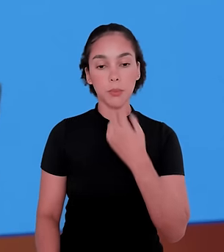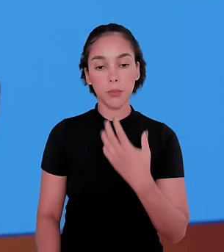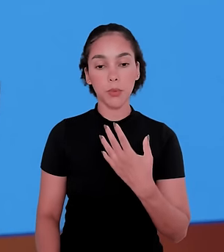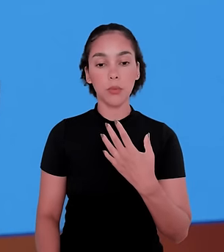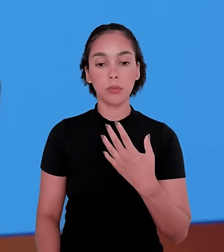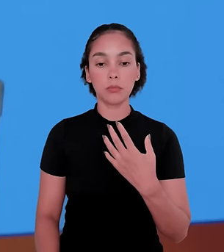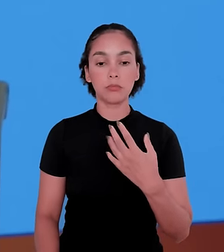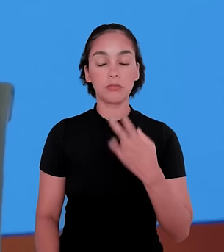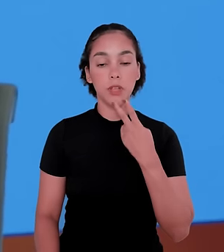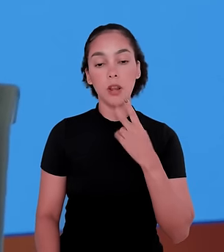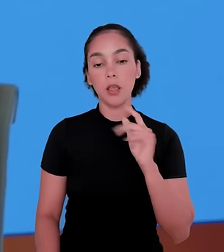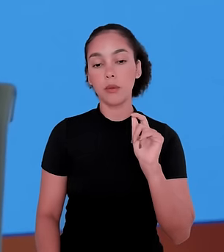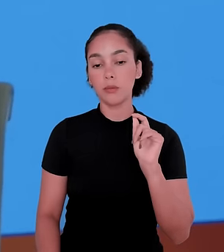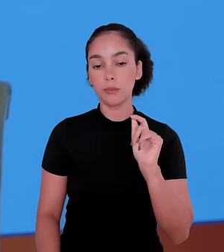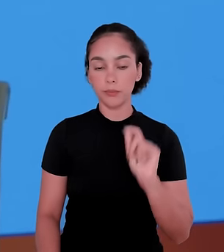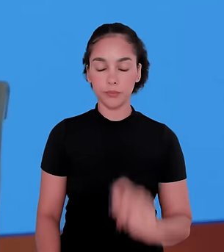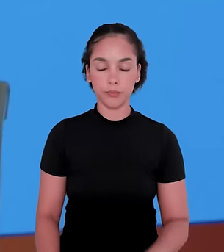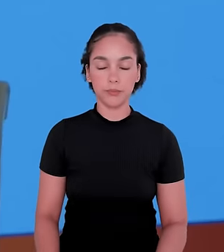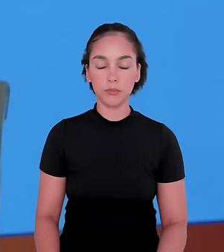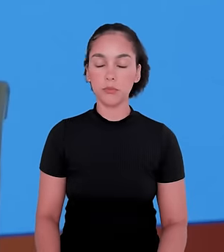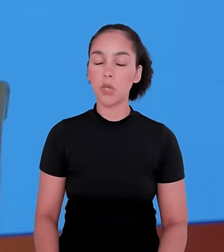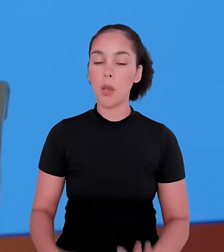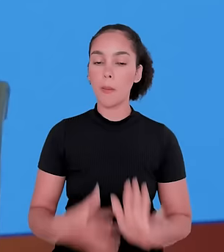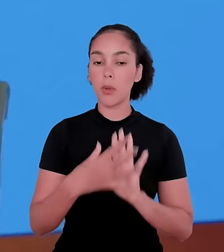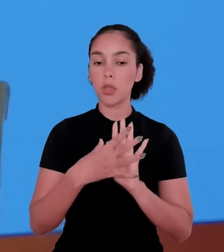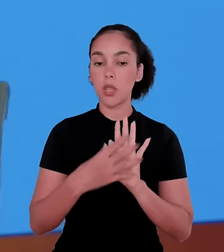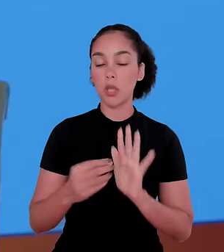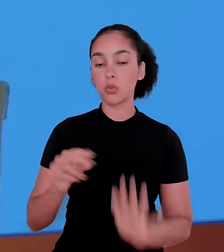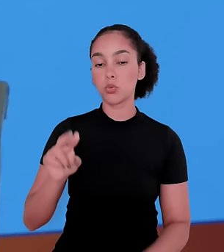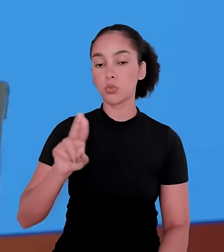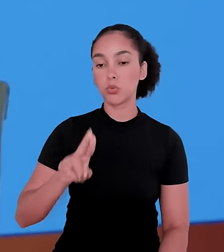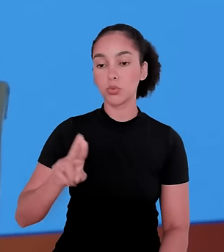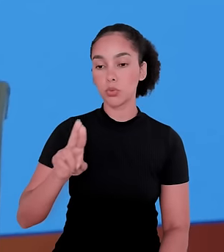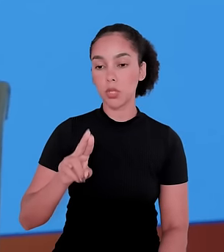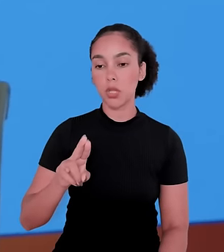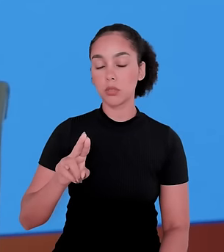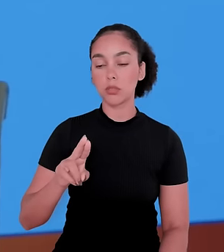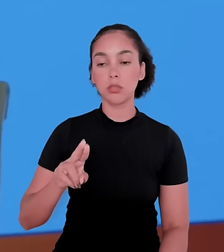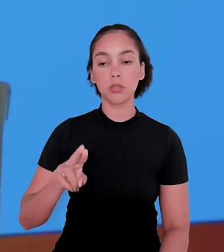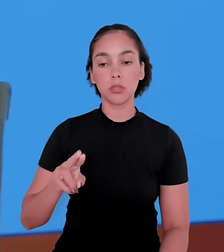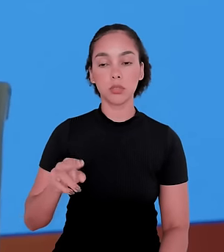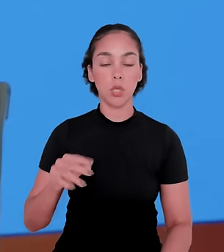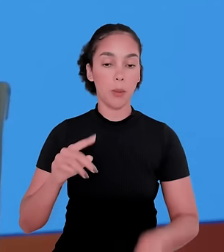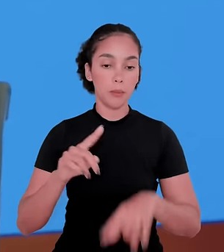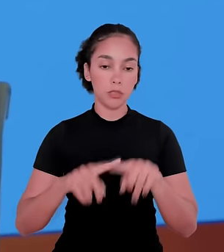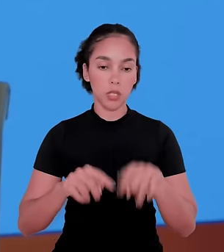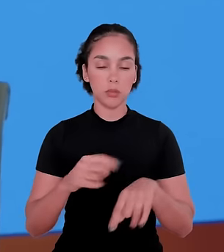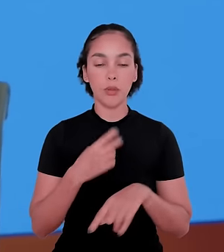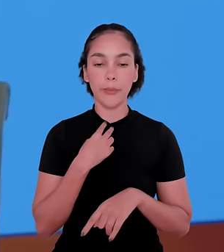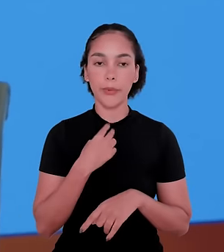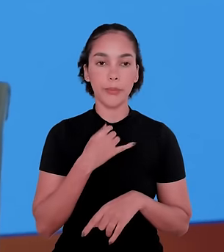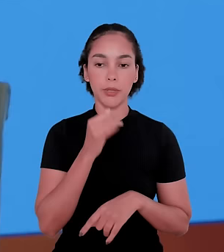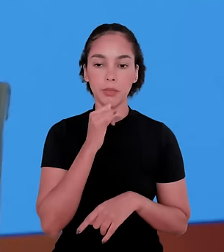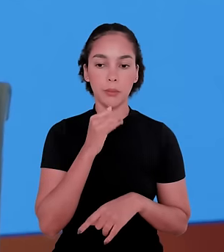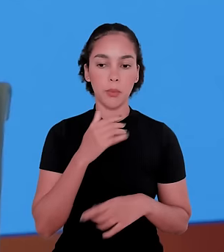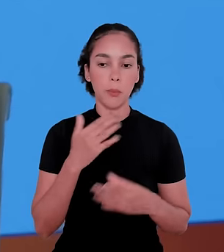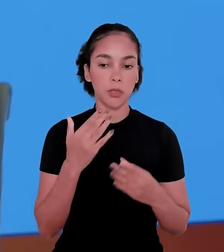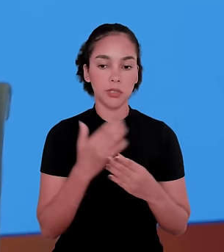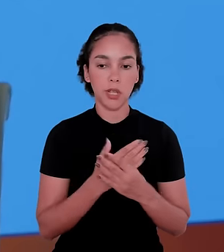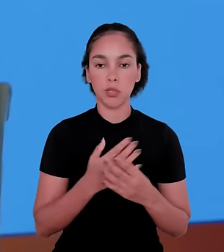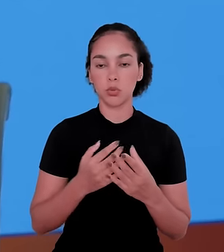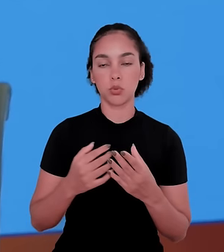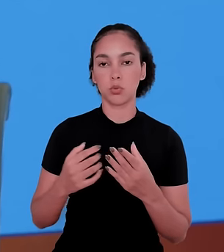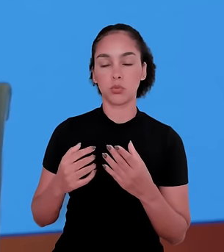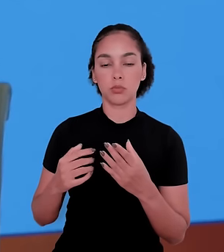sempre pontua que é modelo de utilidade para objeto então não pode uma composição um processo um